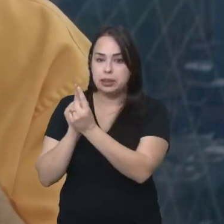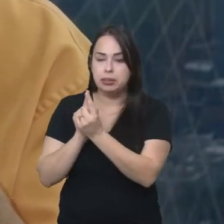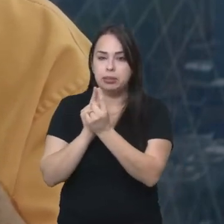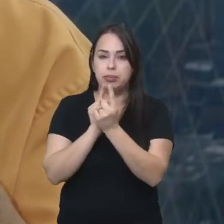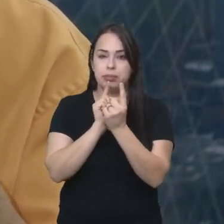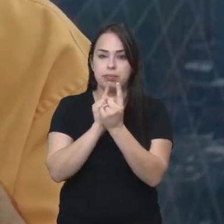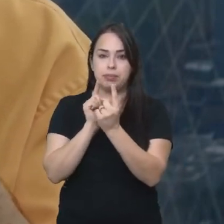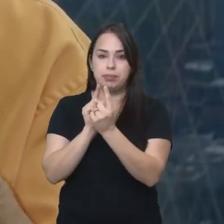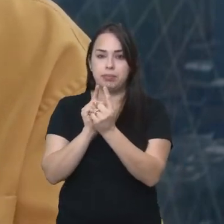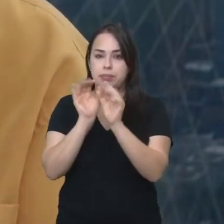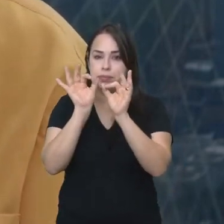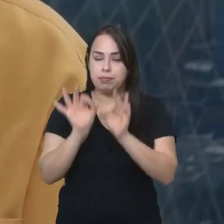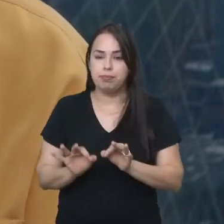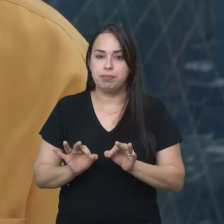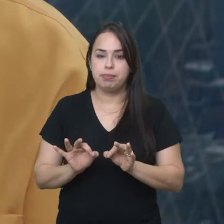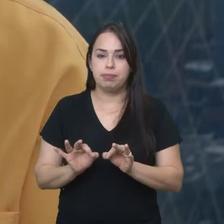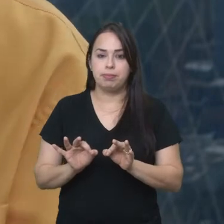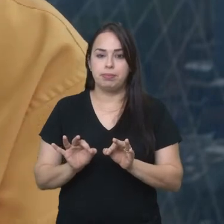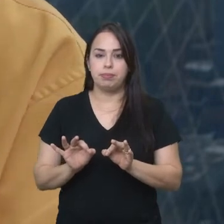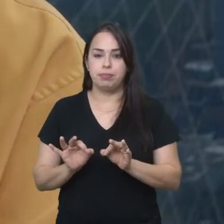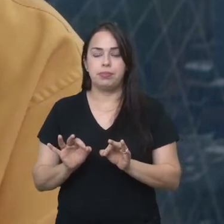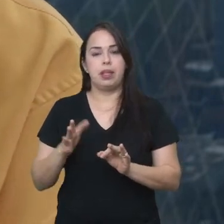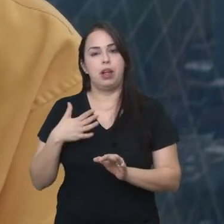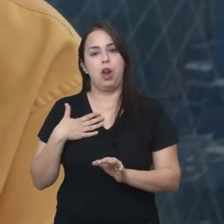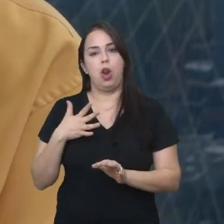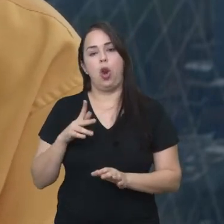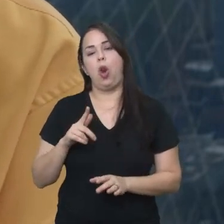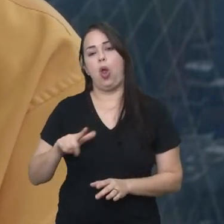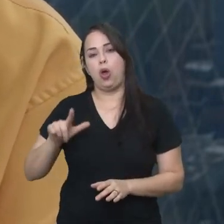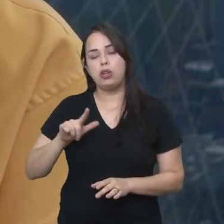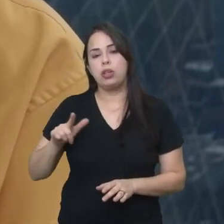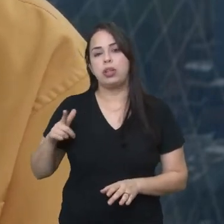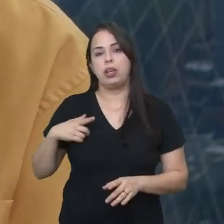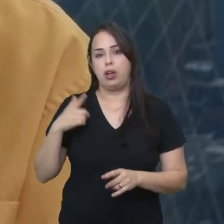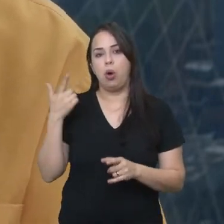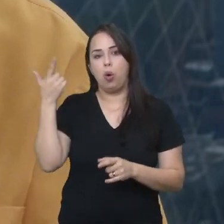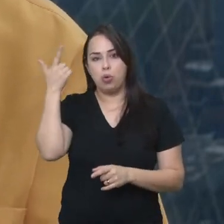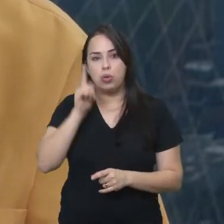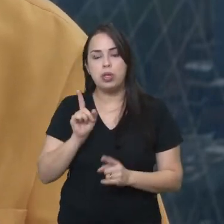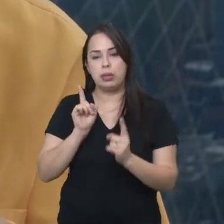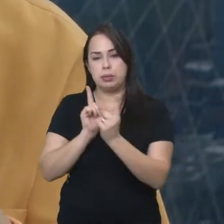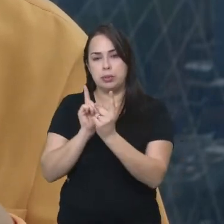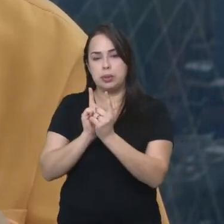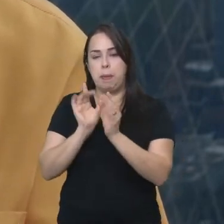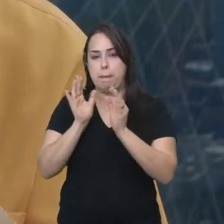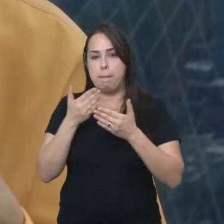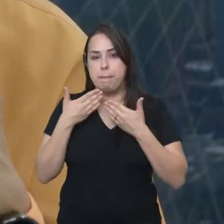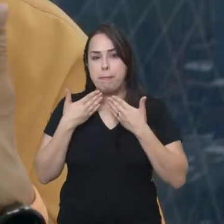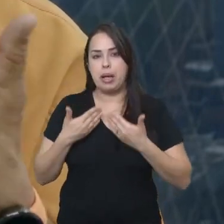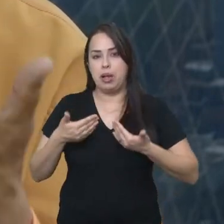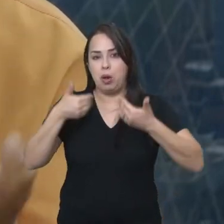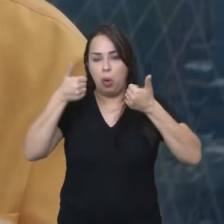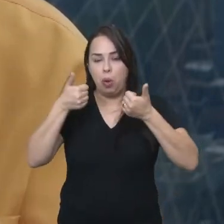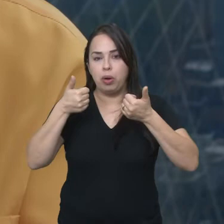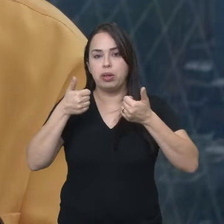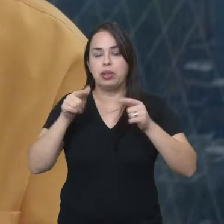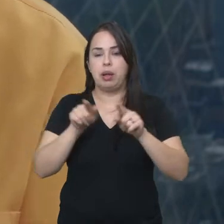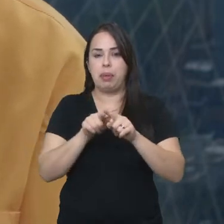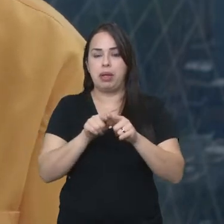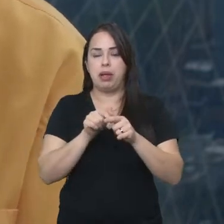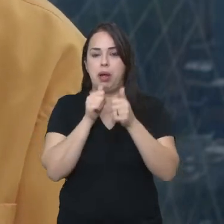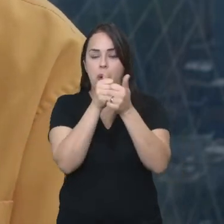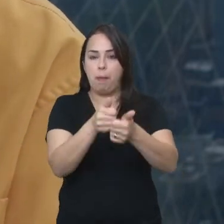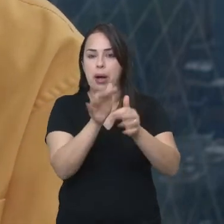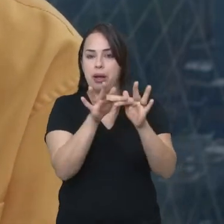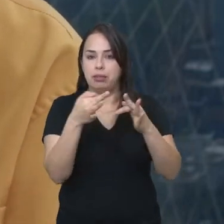mais condição, não que não tenhamos hoje isso, né? Com mais podendo dar a possibilidade de um acompanhamento maior à